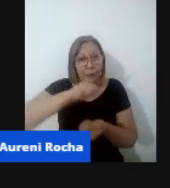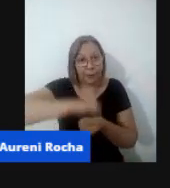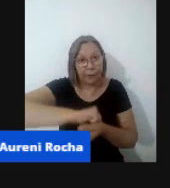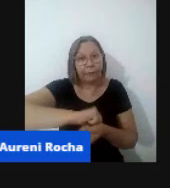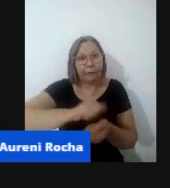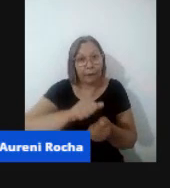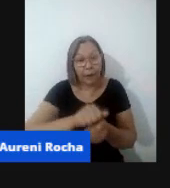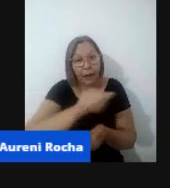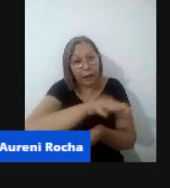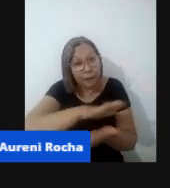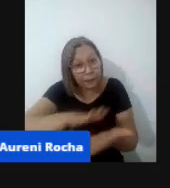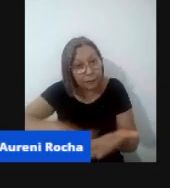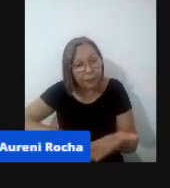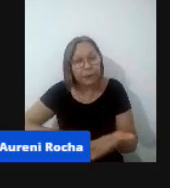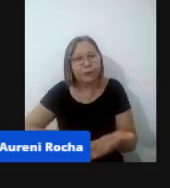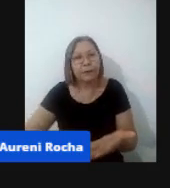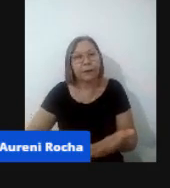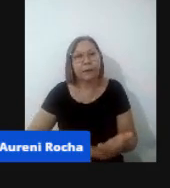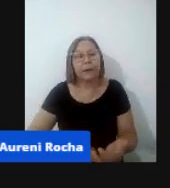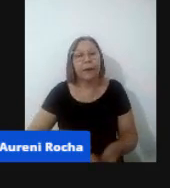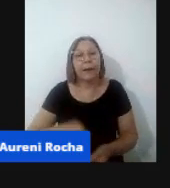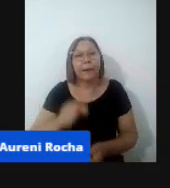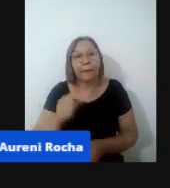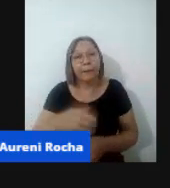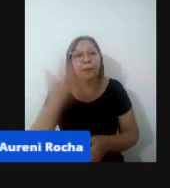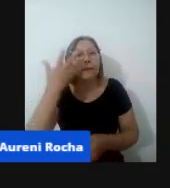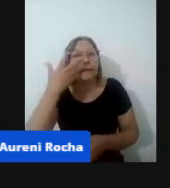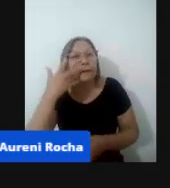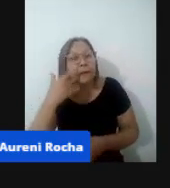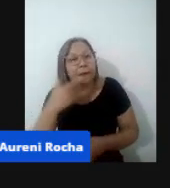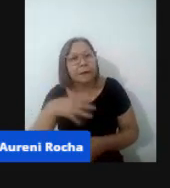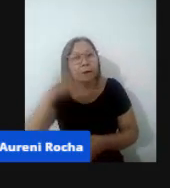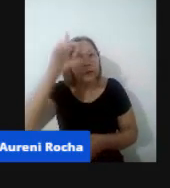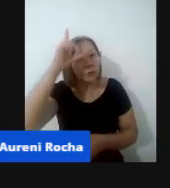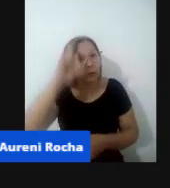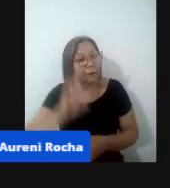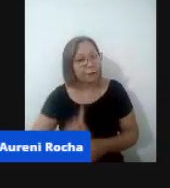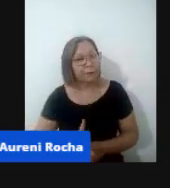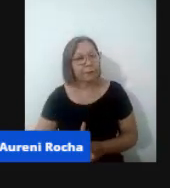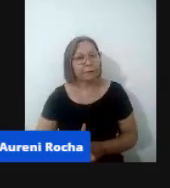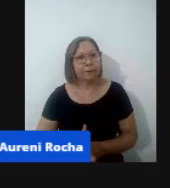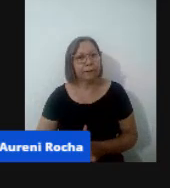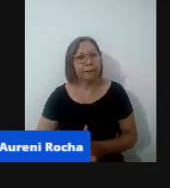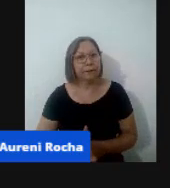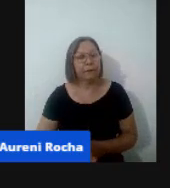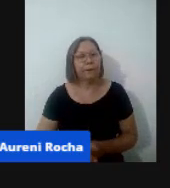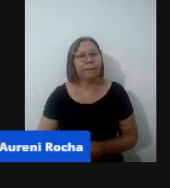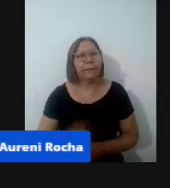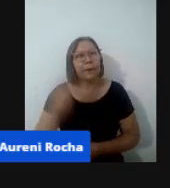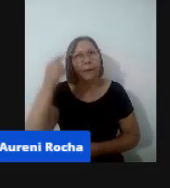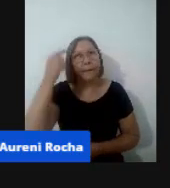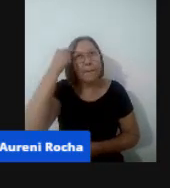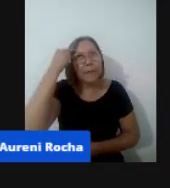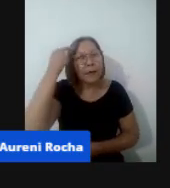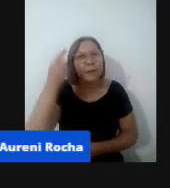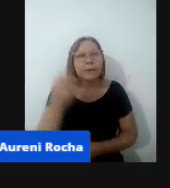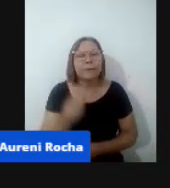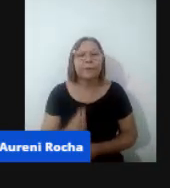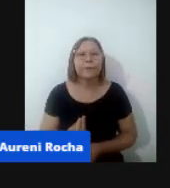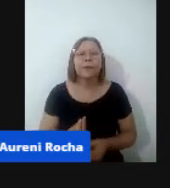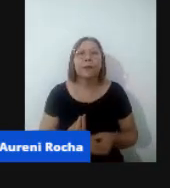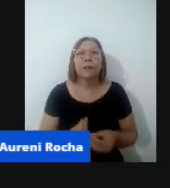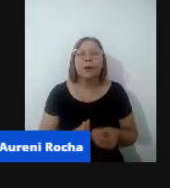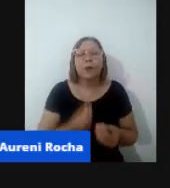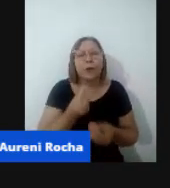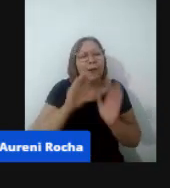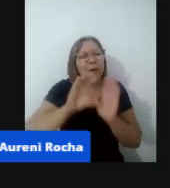atividades, principalmente para as crianças com deficiência. E aí, a gente pensa que esse currículo